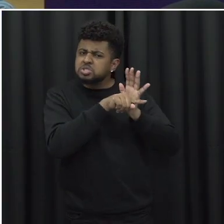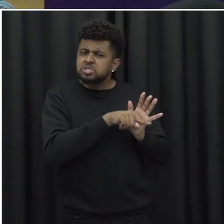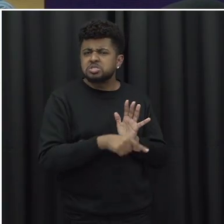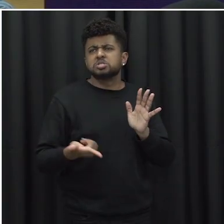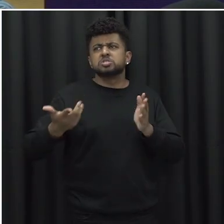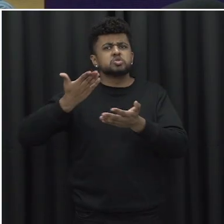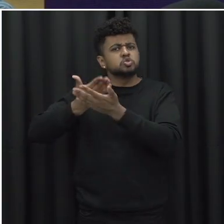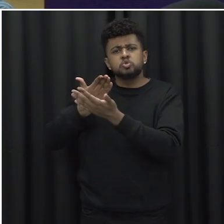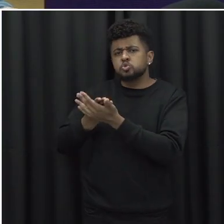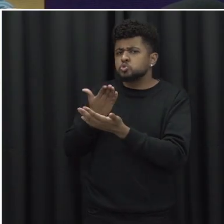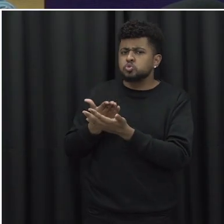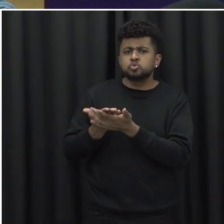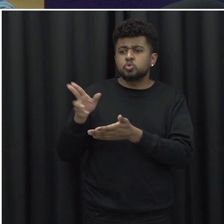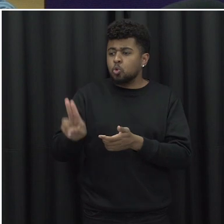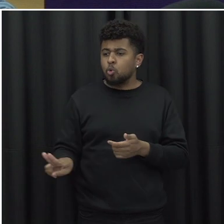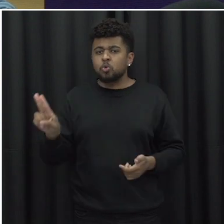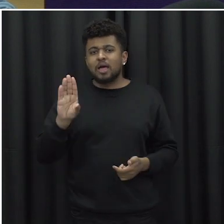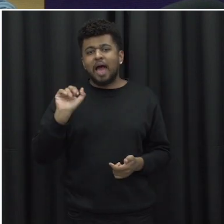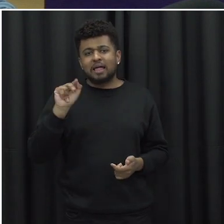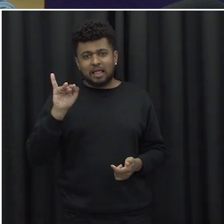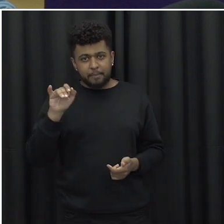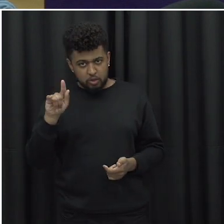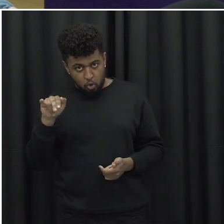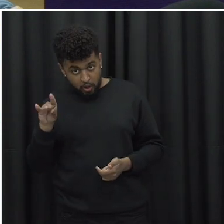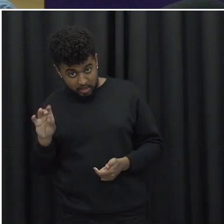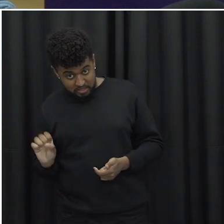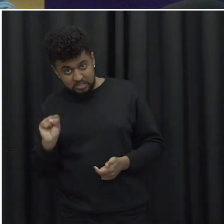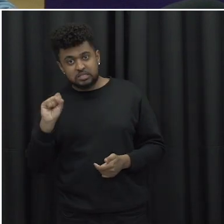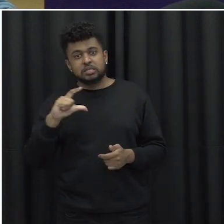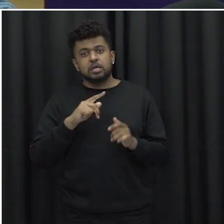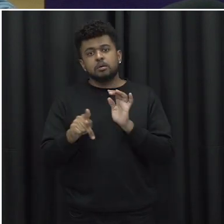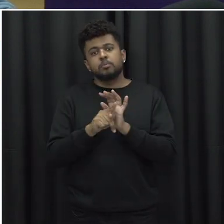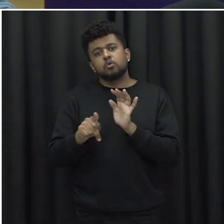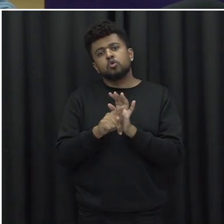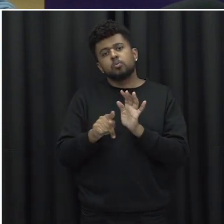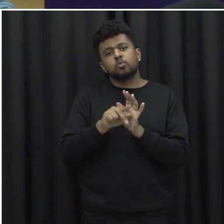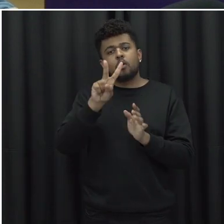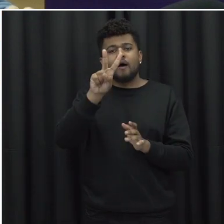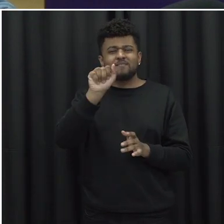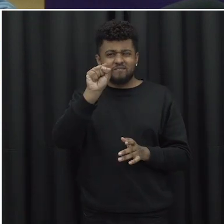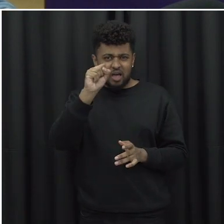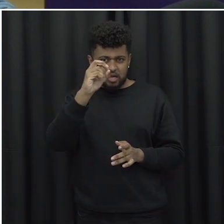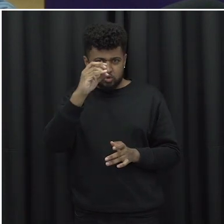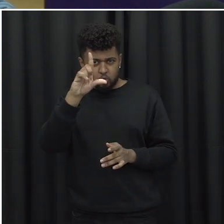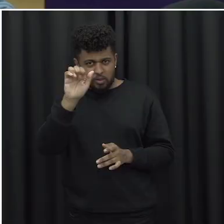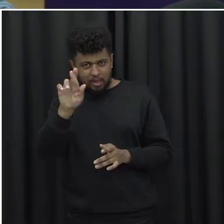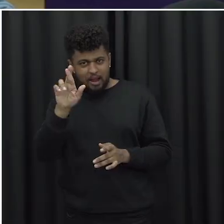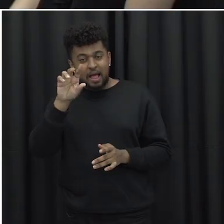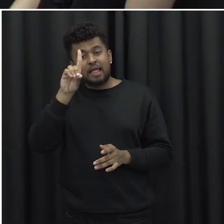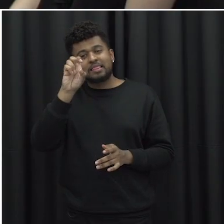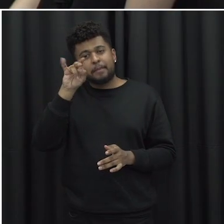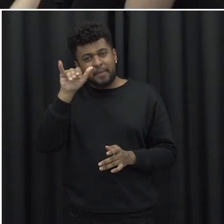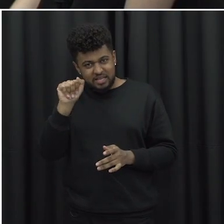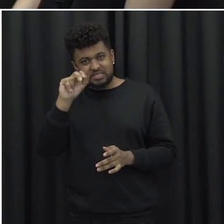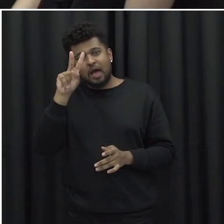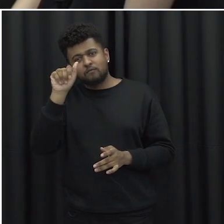algum estudo do uso de canabinoides no tratamento de demência vascular? A